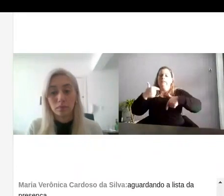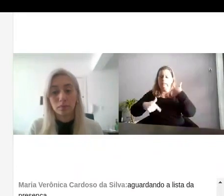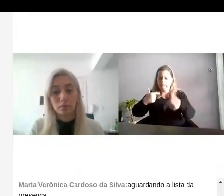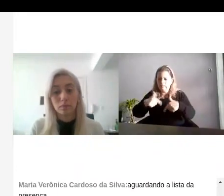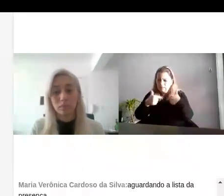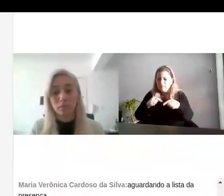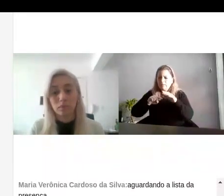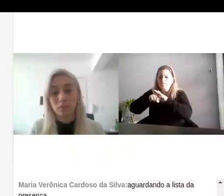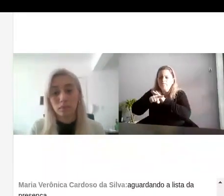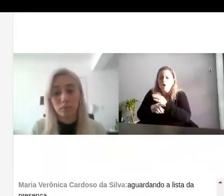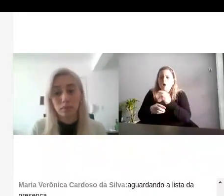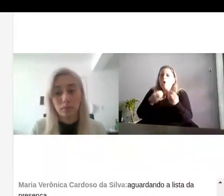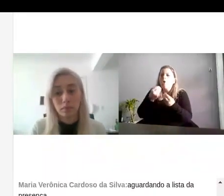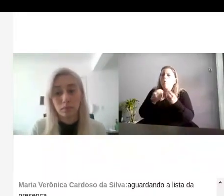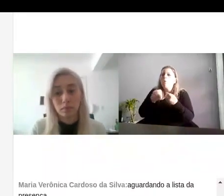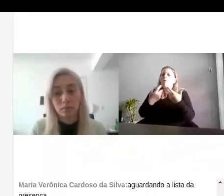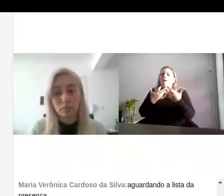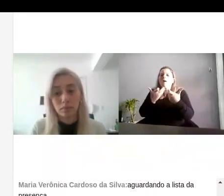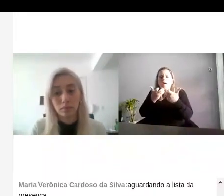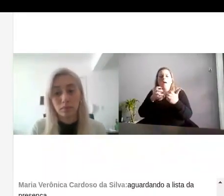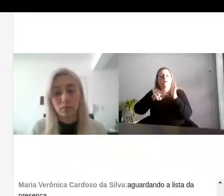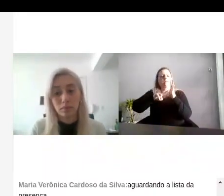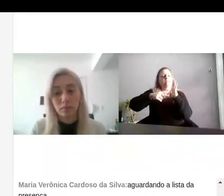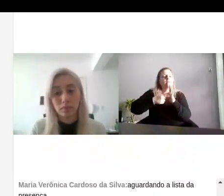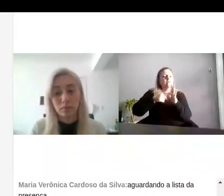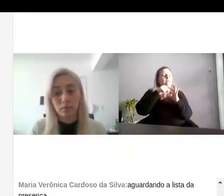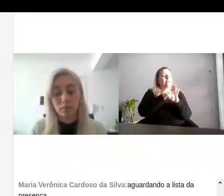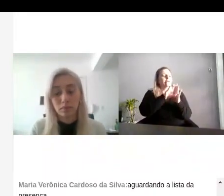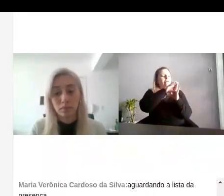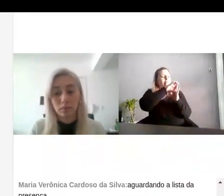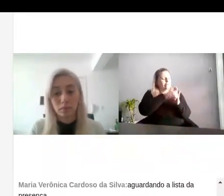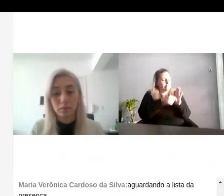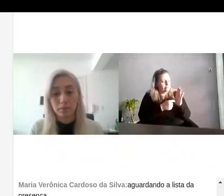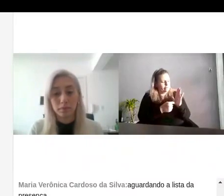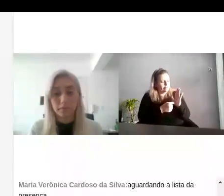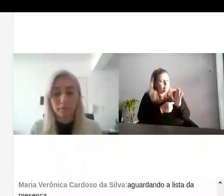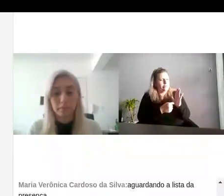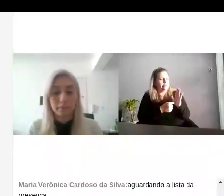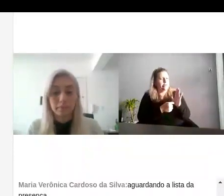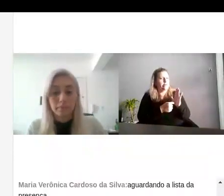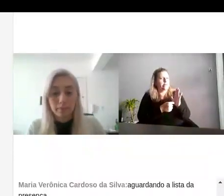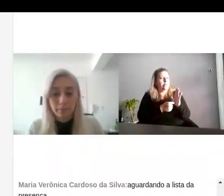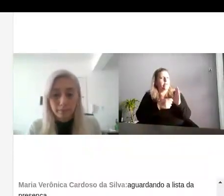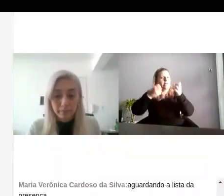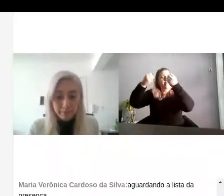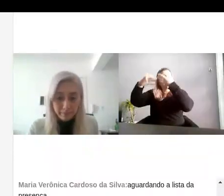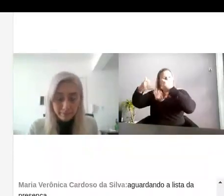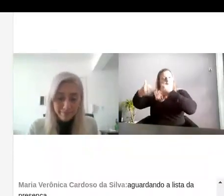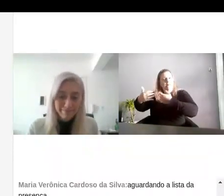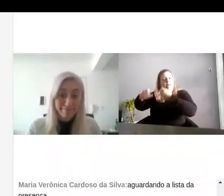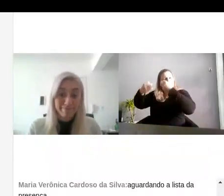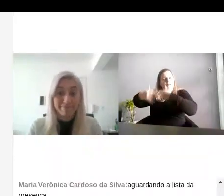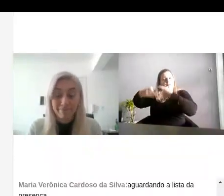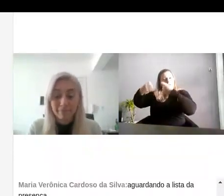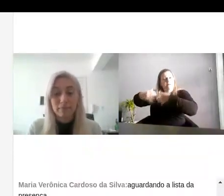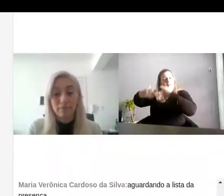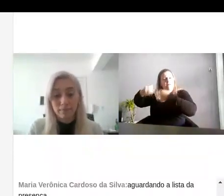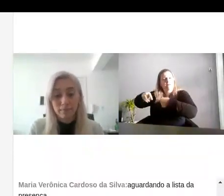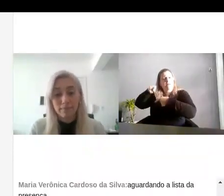conceitualmente, se era descrever as sensações da Clarice ou descrever os movimentos da